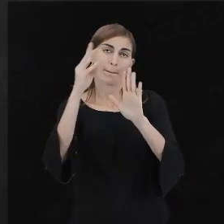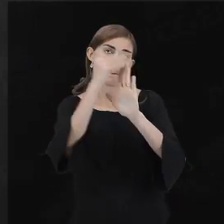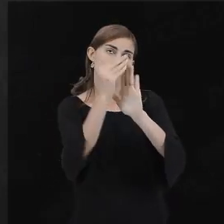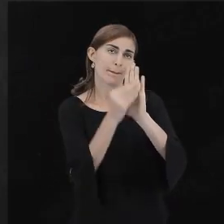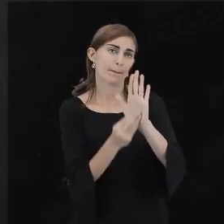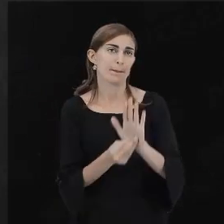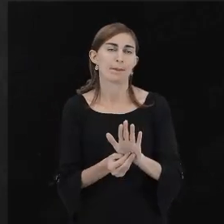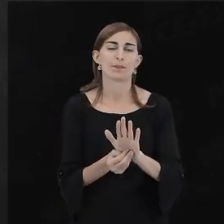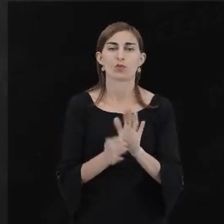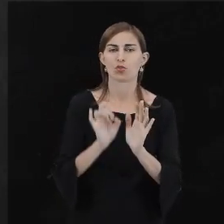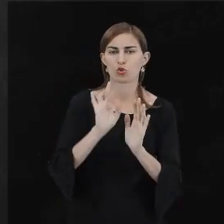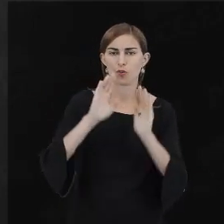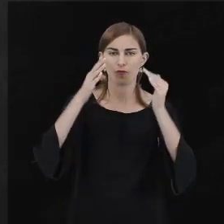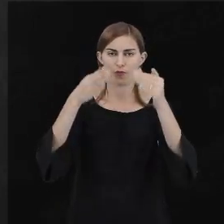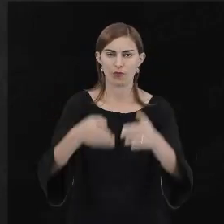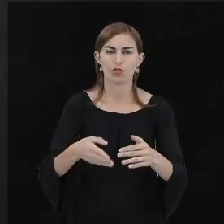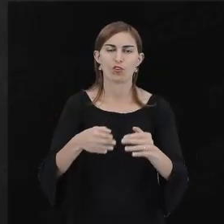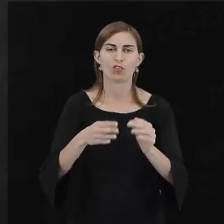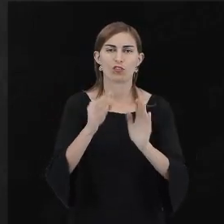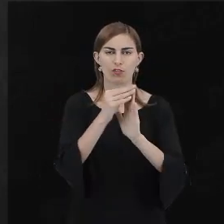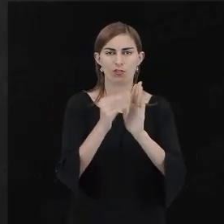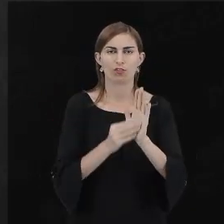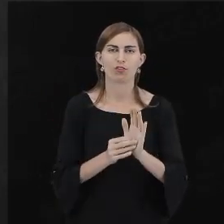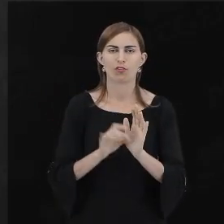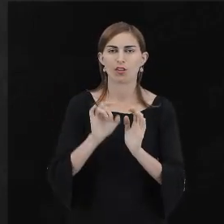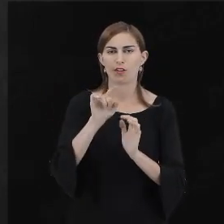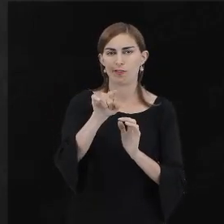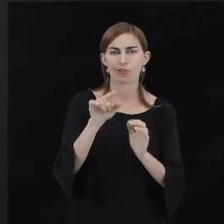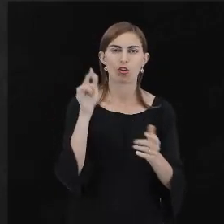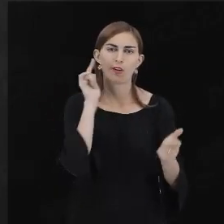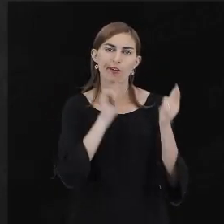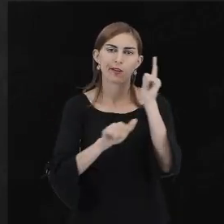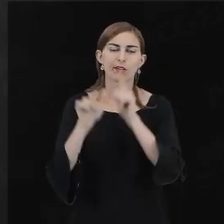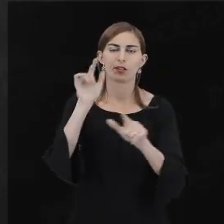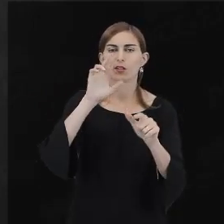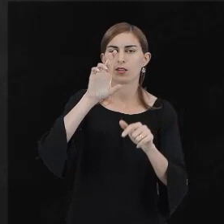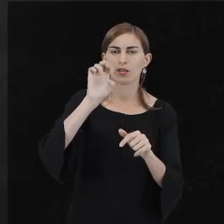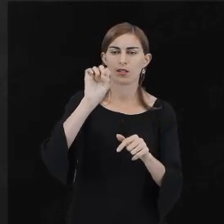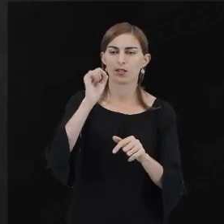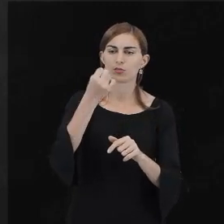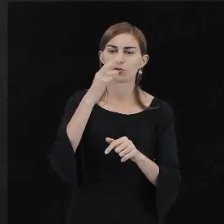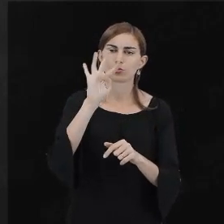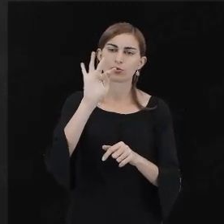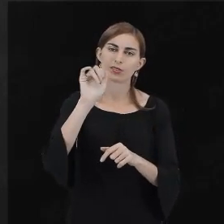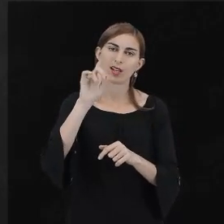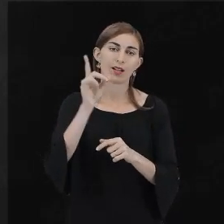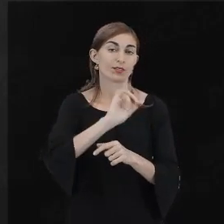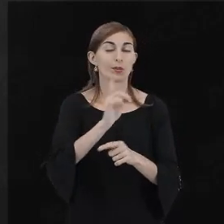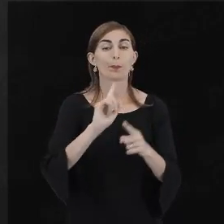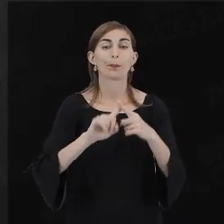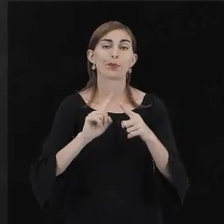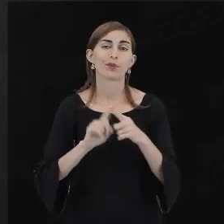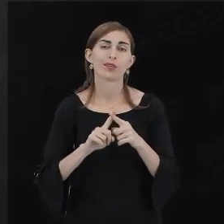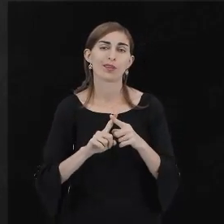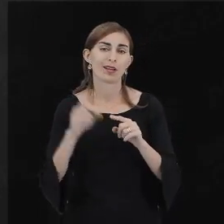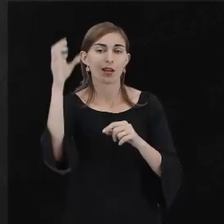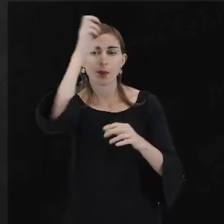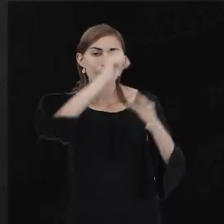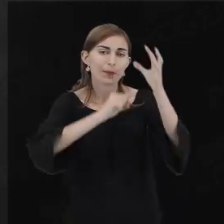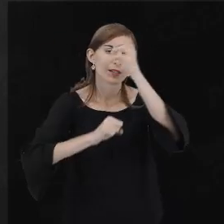matematizada apenas em termos de resultados. Porque a aprendizagem humana implica